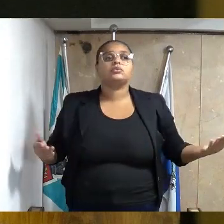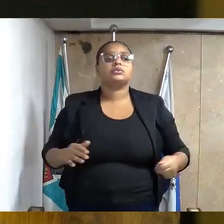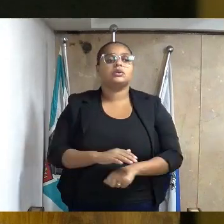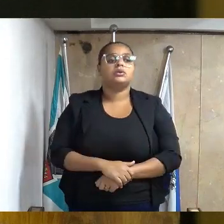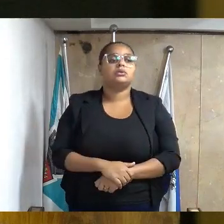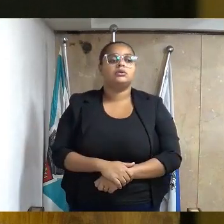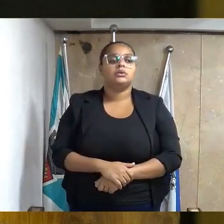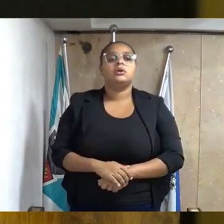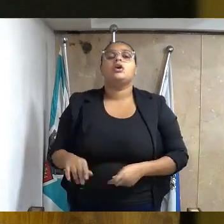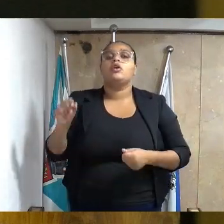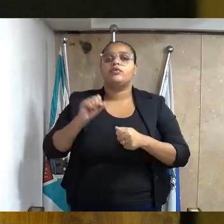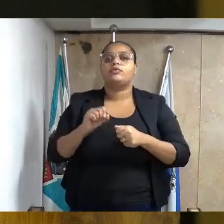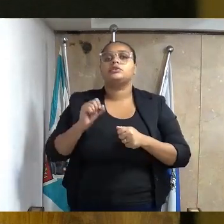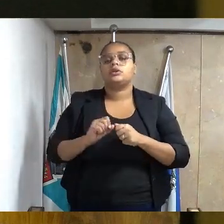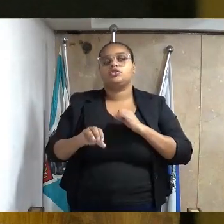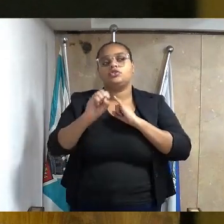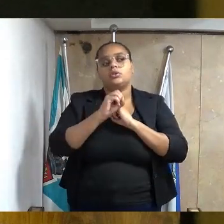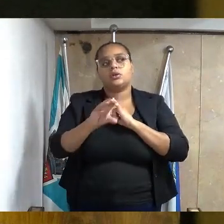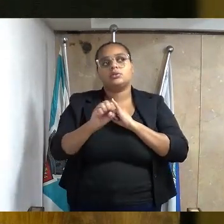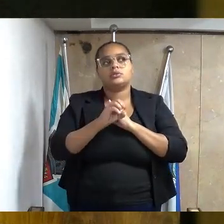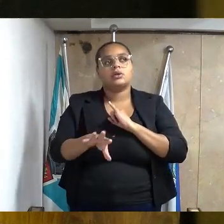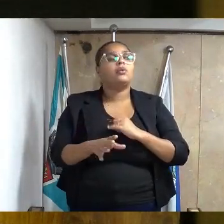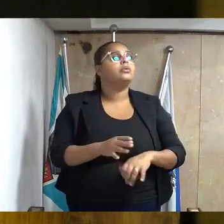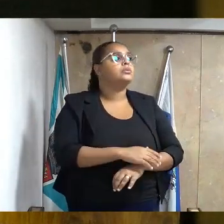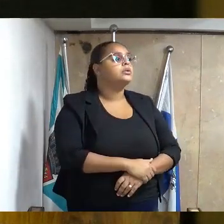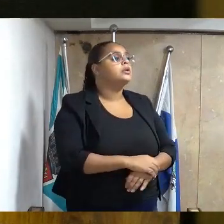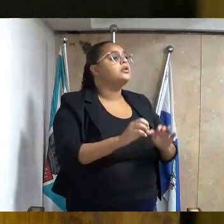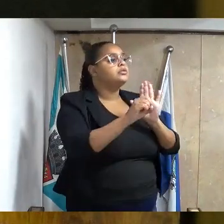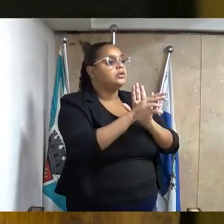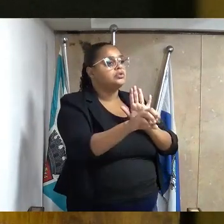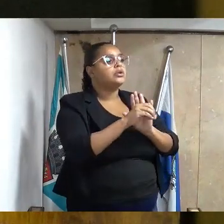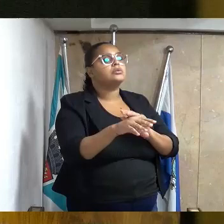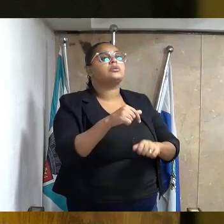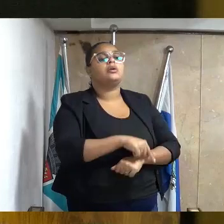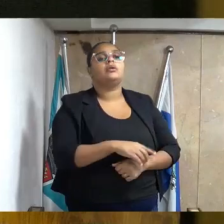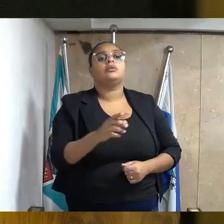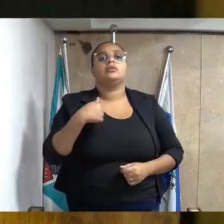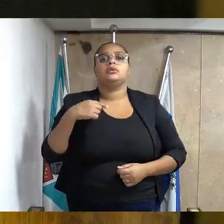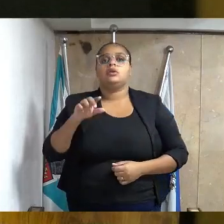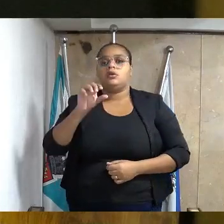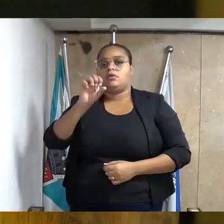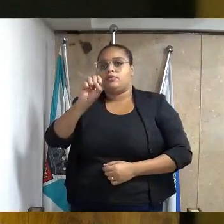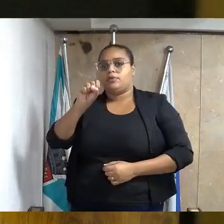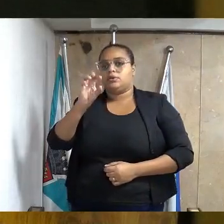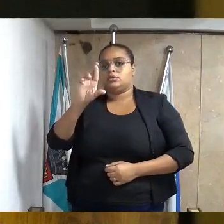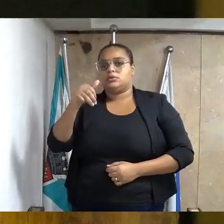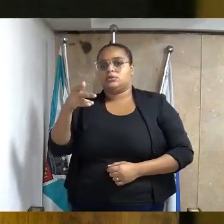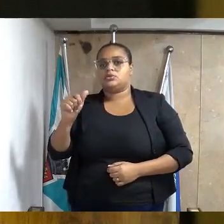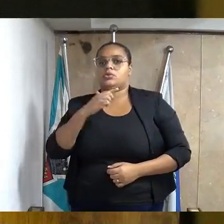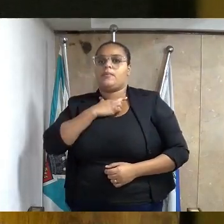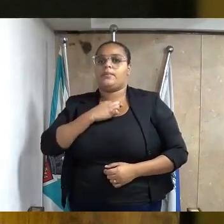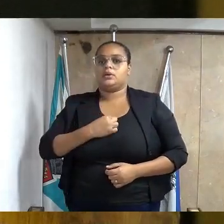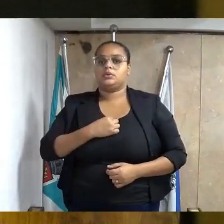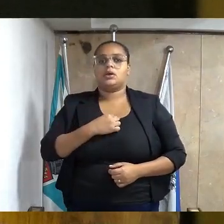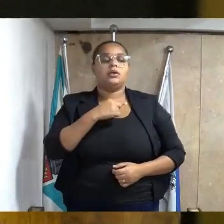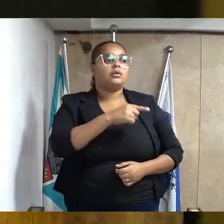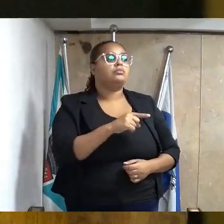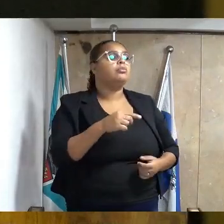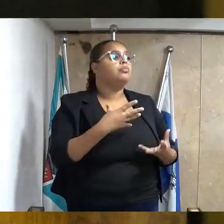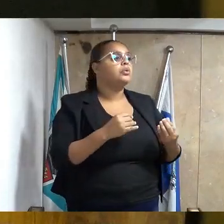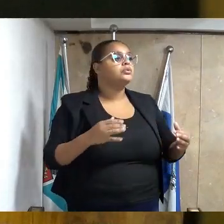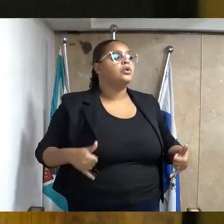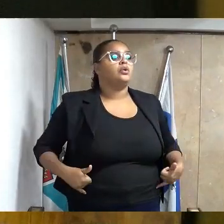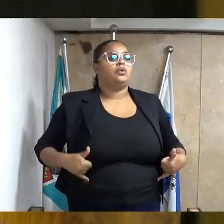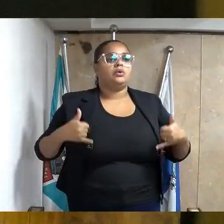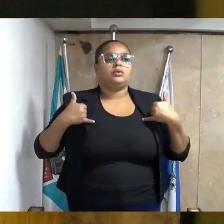eu fiz essa indicação para a entrega de medalha Francisco de Assis ao Padre Renato, que muito nos honra